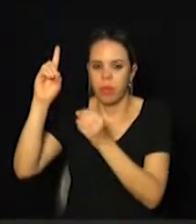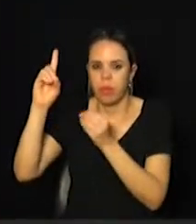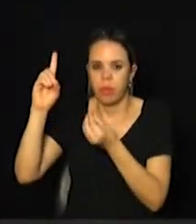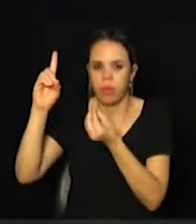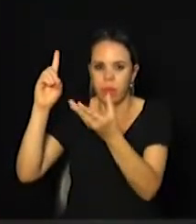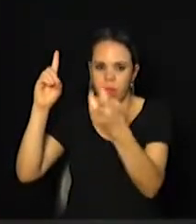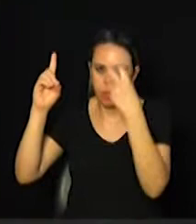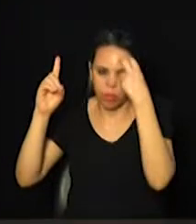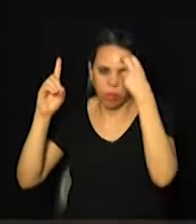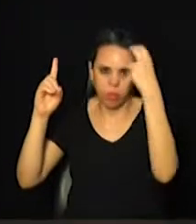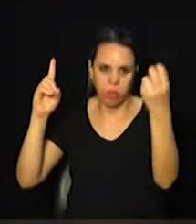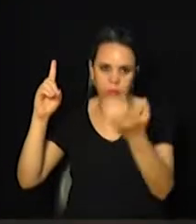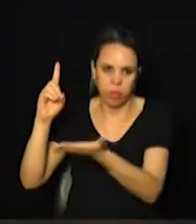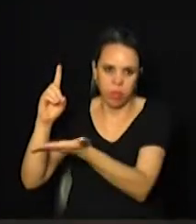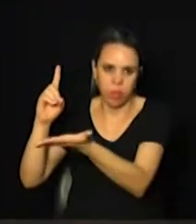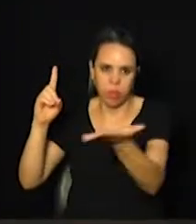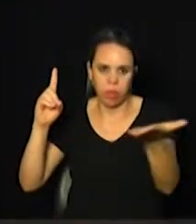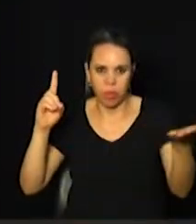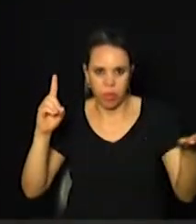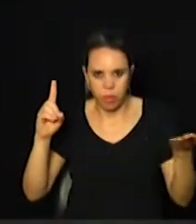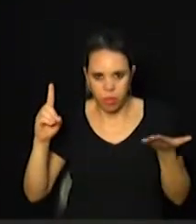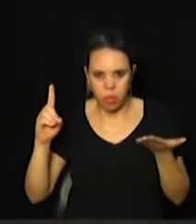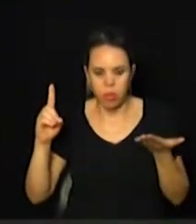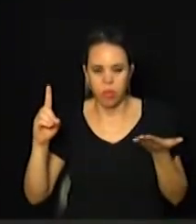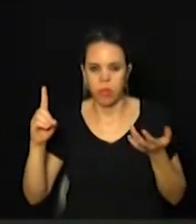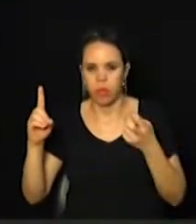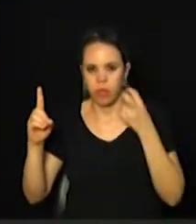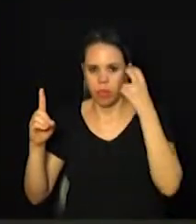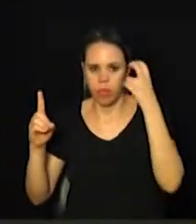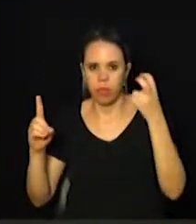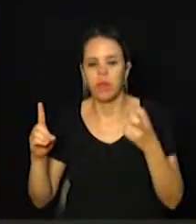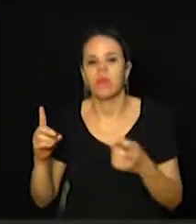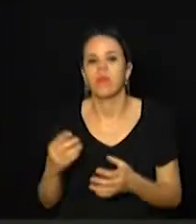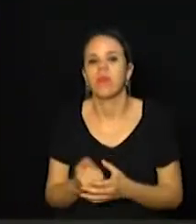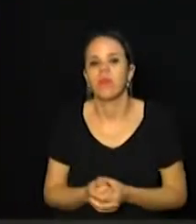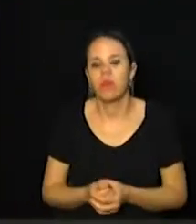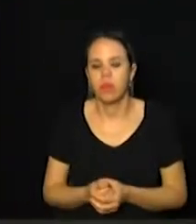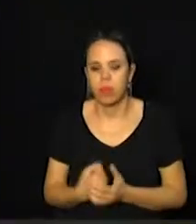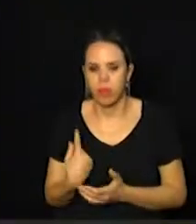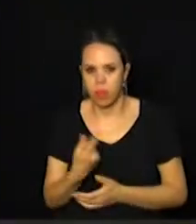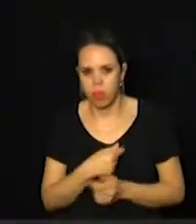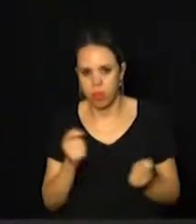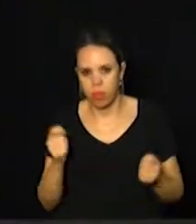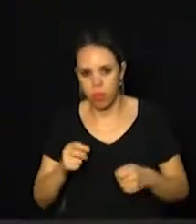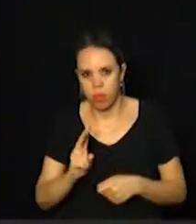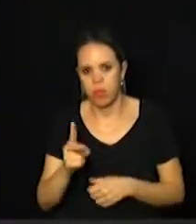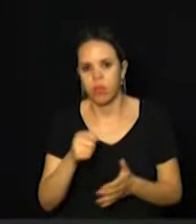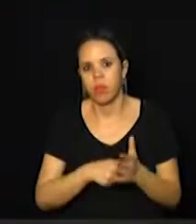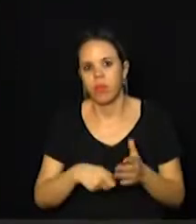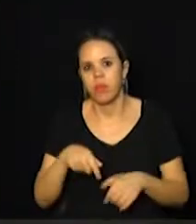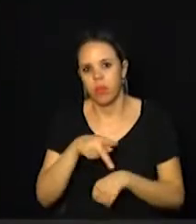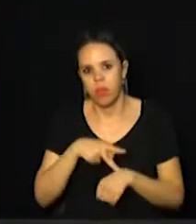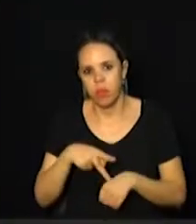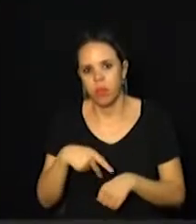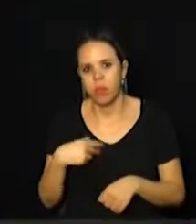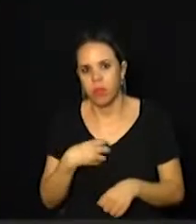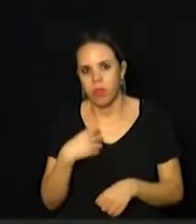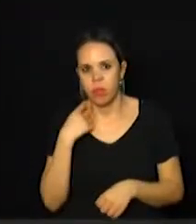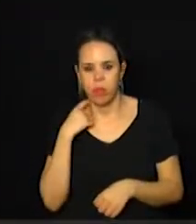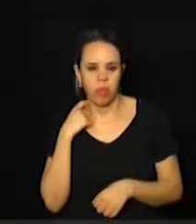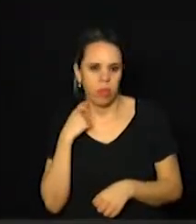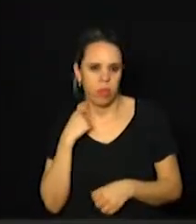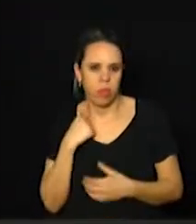discernimento discernimento e sabedoria inteligência para que a gente possa tocar esse país de uma